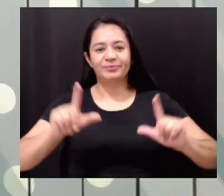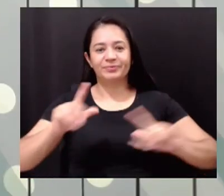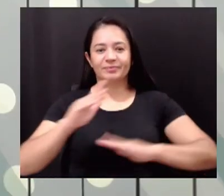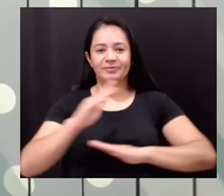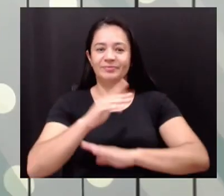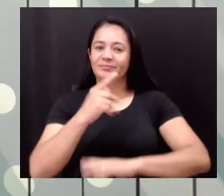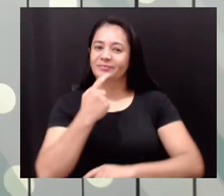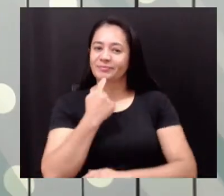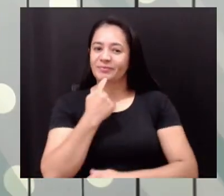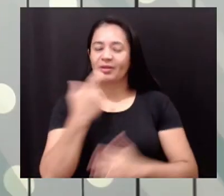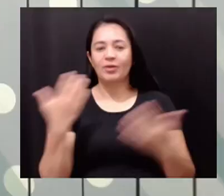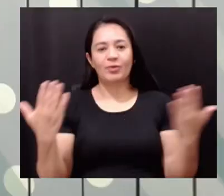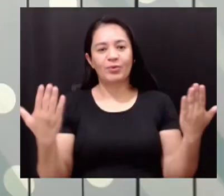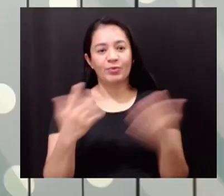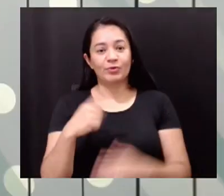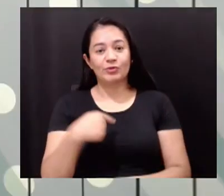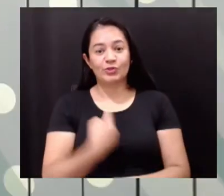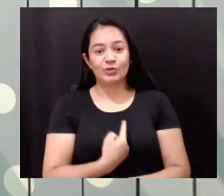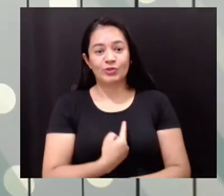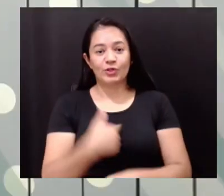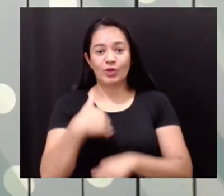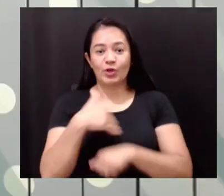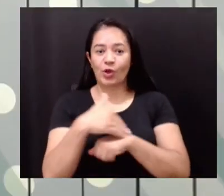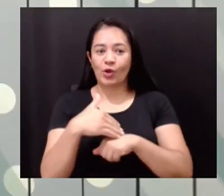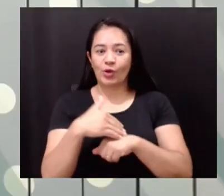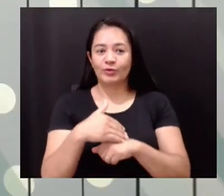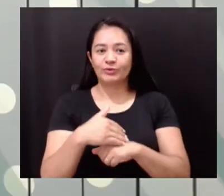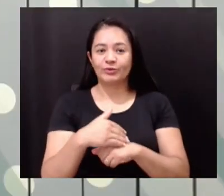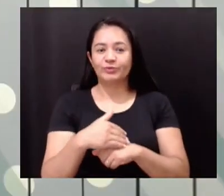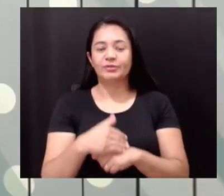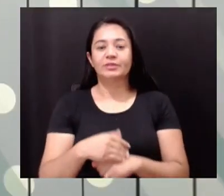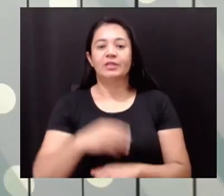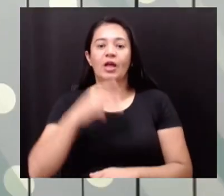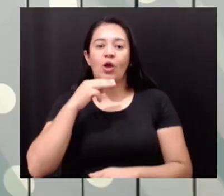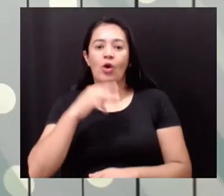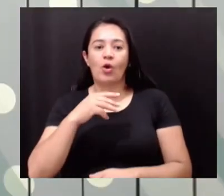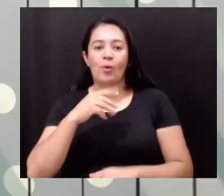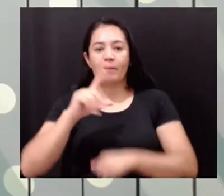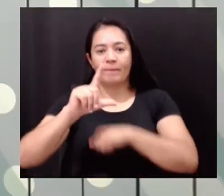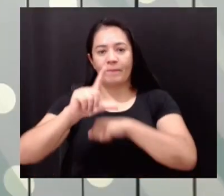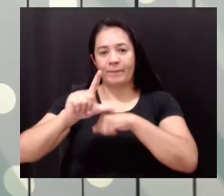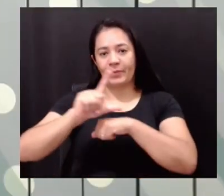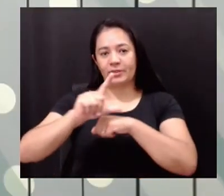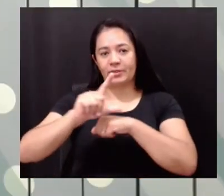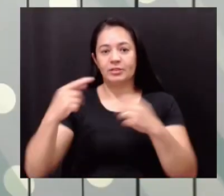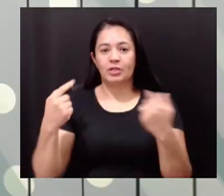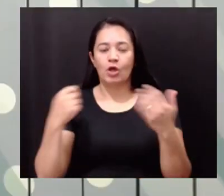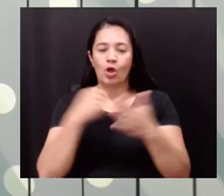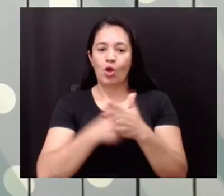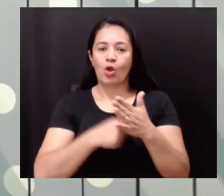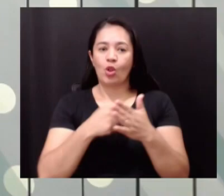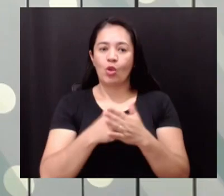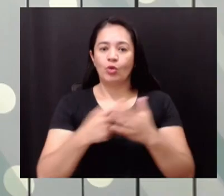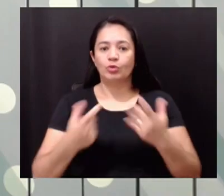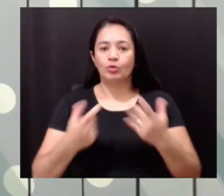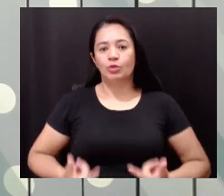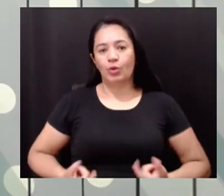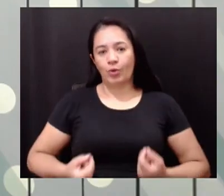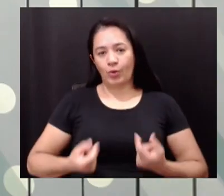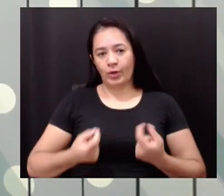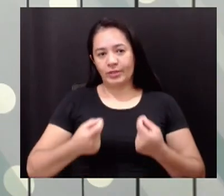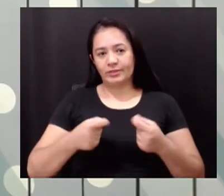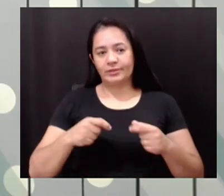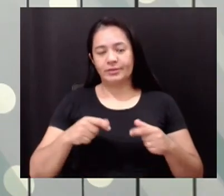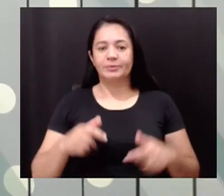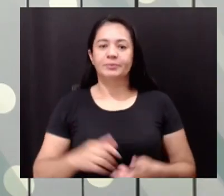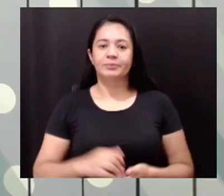vamos falar sobre o Março Lilás, o mês de luta contra o câncer do colo do útero. Mas antes eu tenho um recado